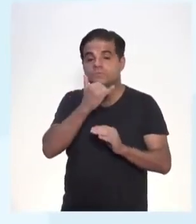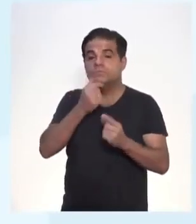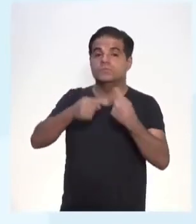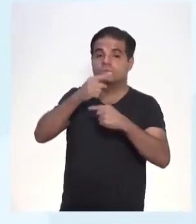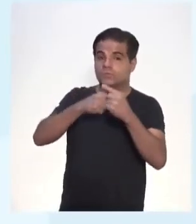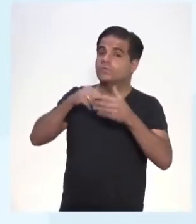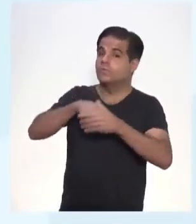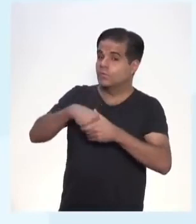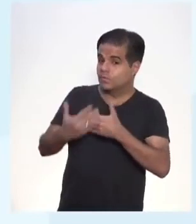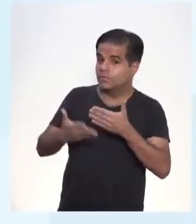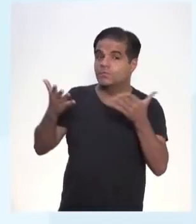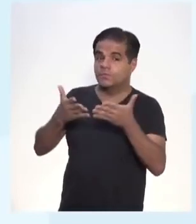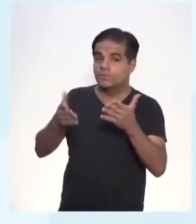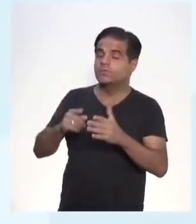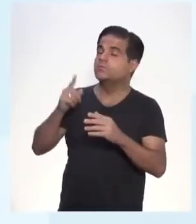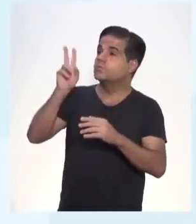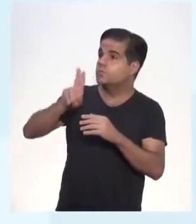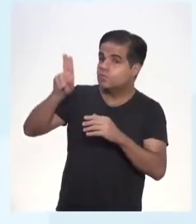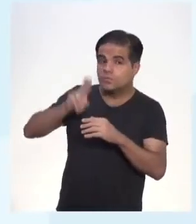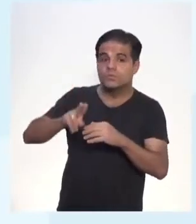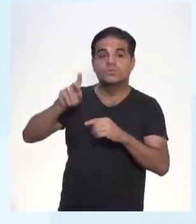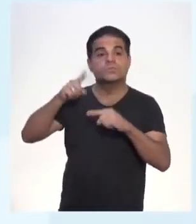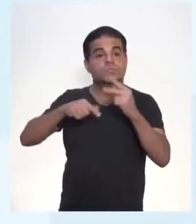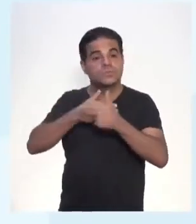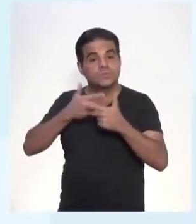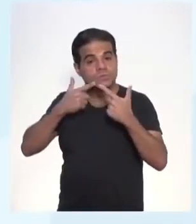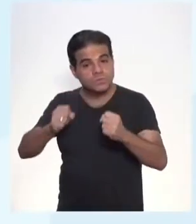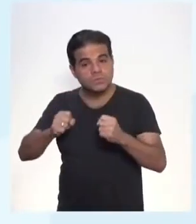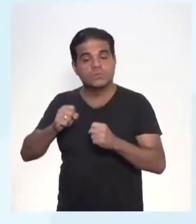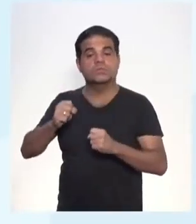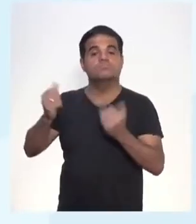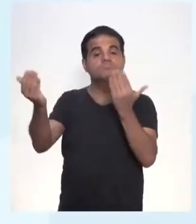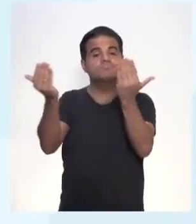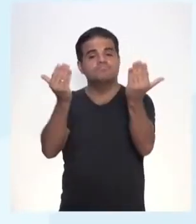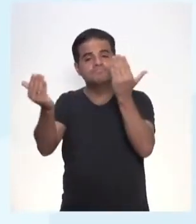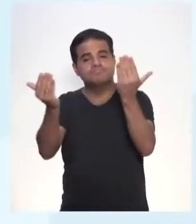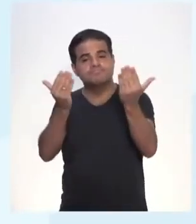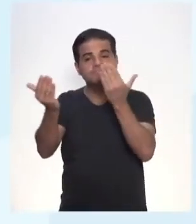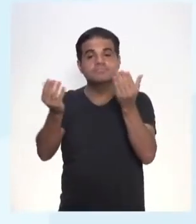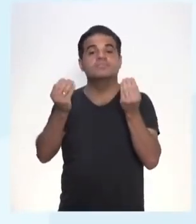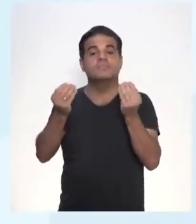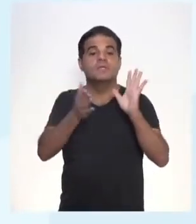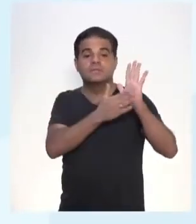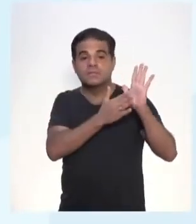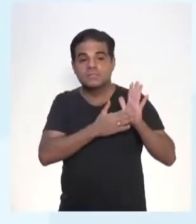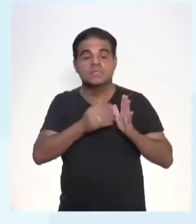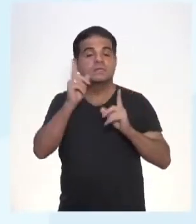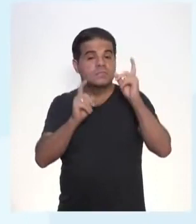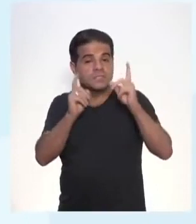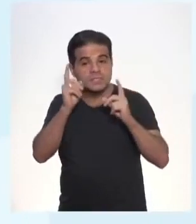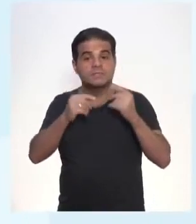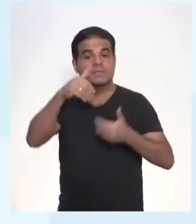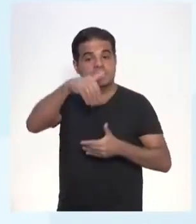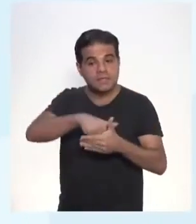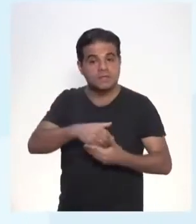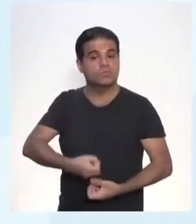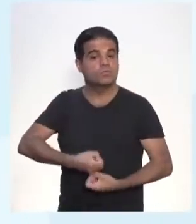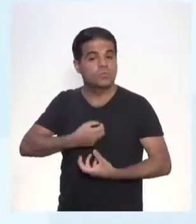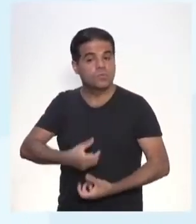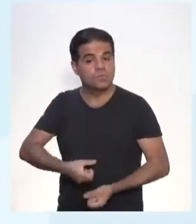conteúdos de hoje. Uso de recursos linguísticos de efeito comparativo para estabelecer a expressividade no